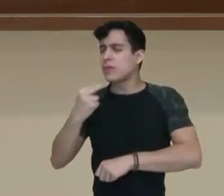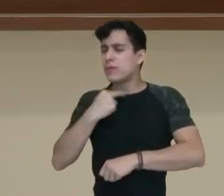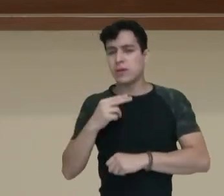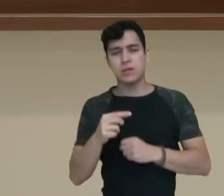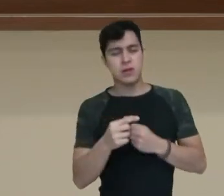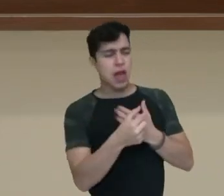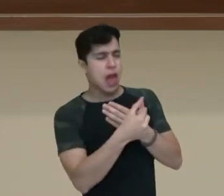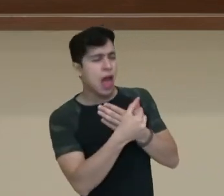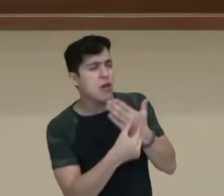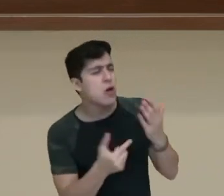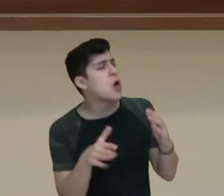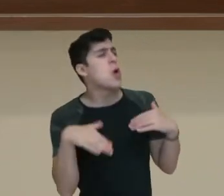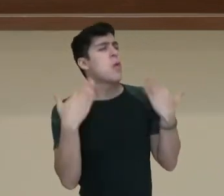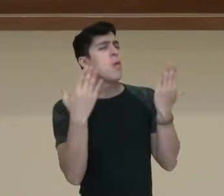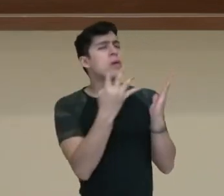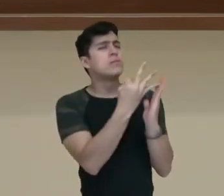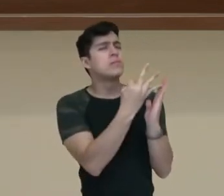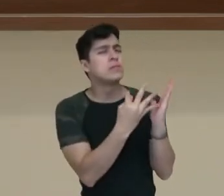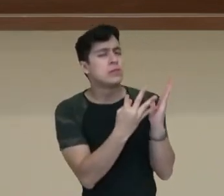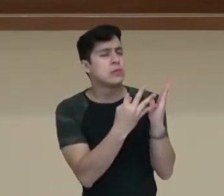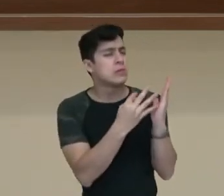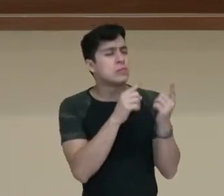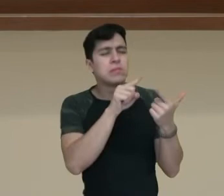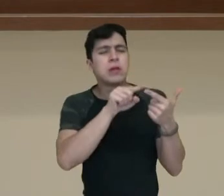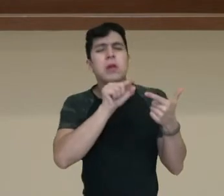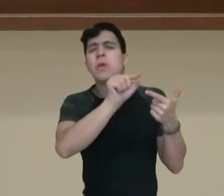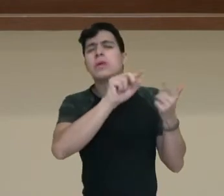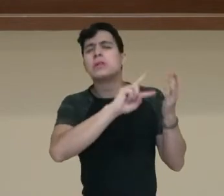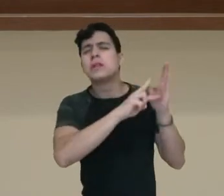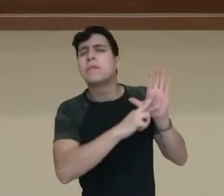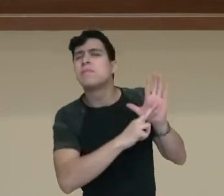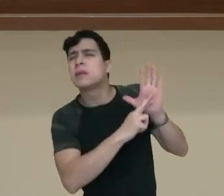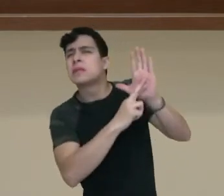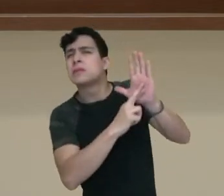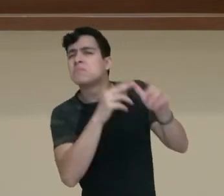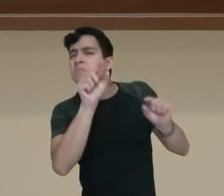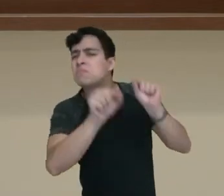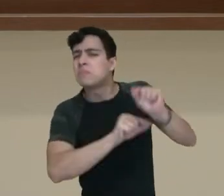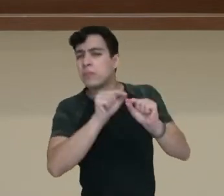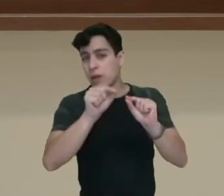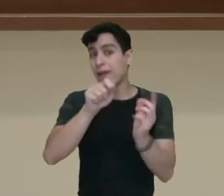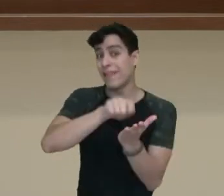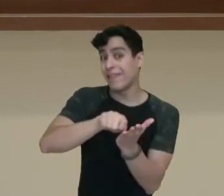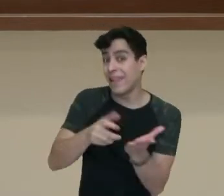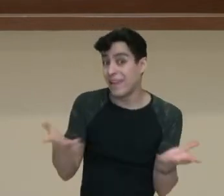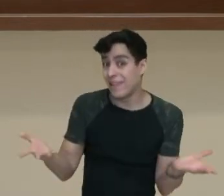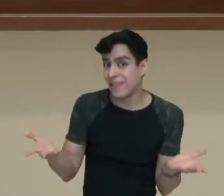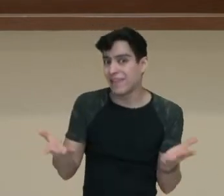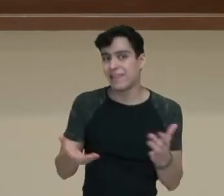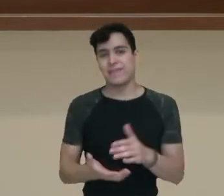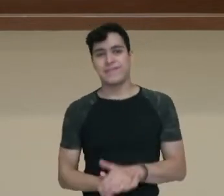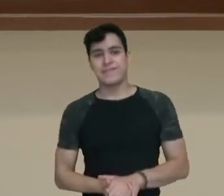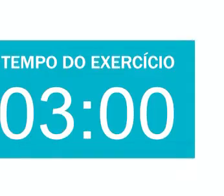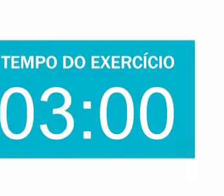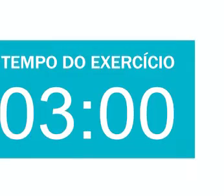ela representa ao produzir a notícia? Escreve no teu caderno e eu já retorno.